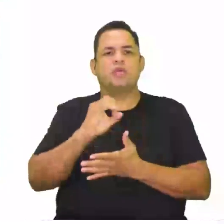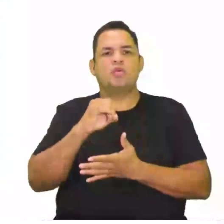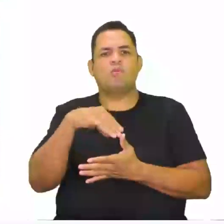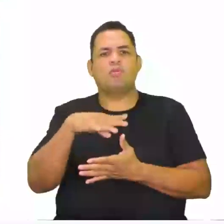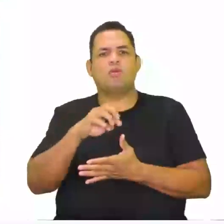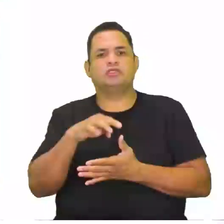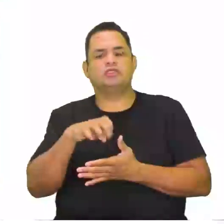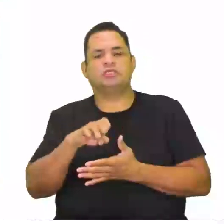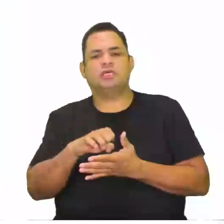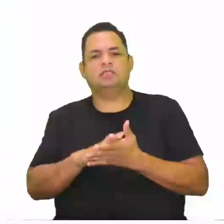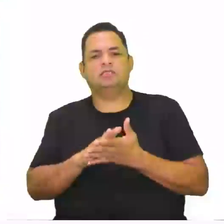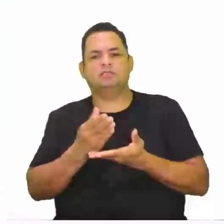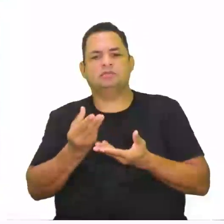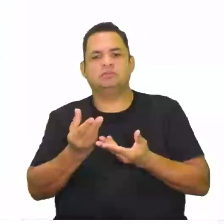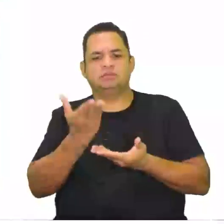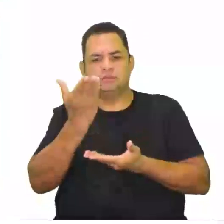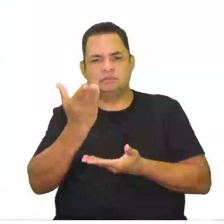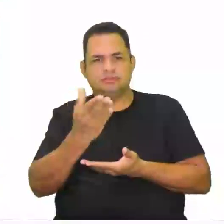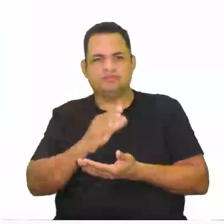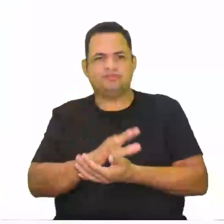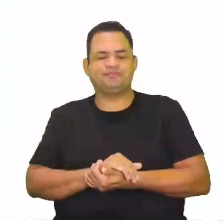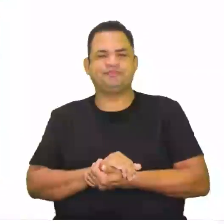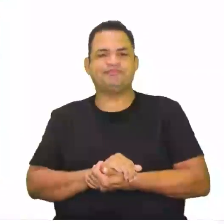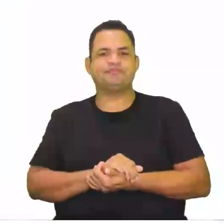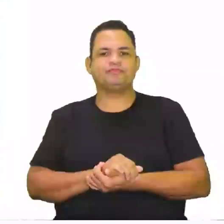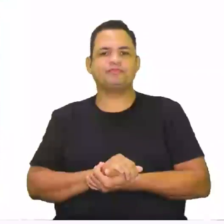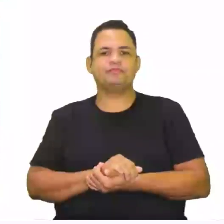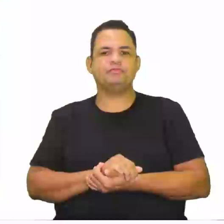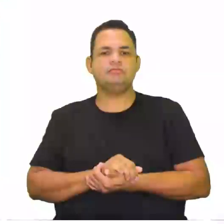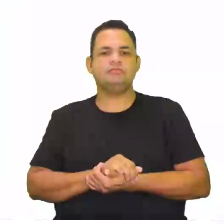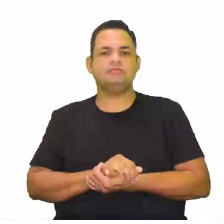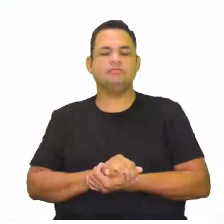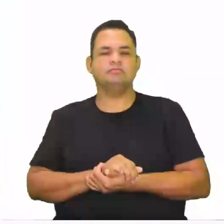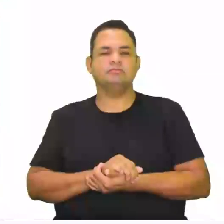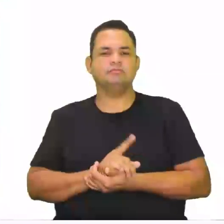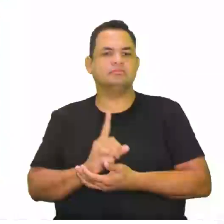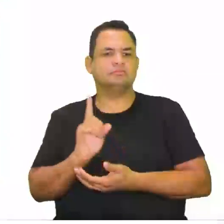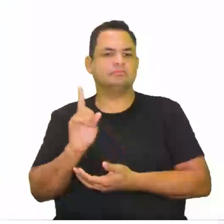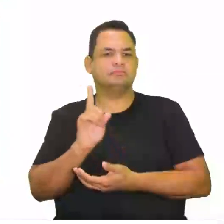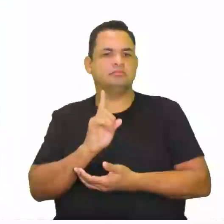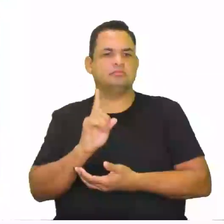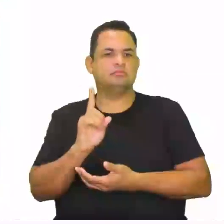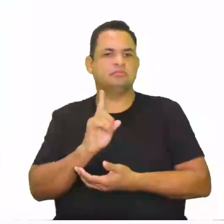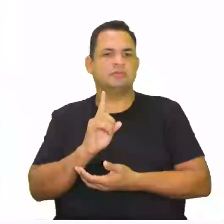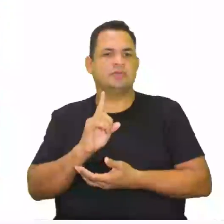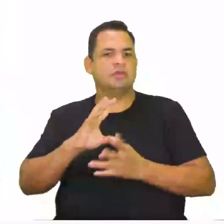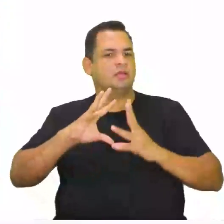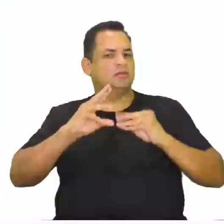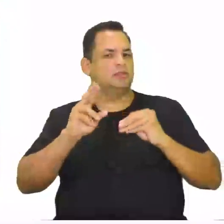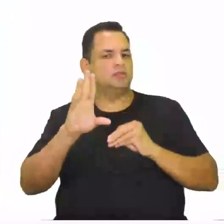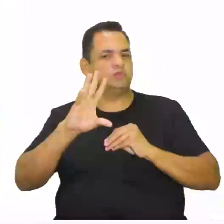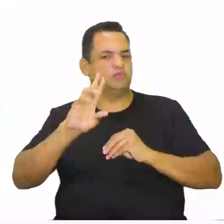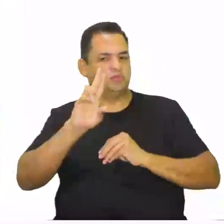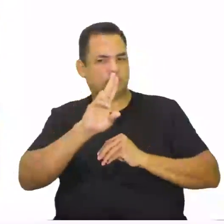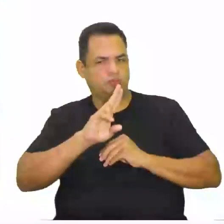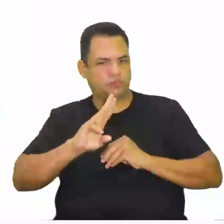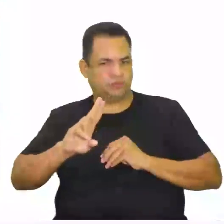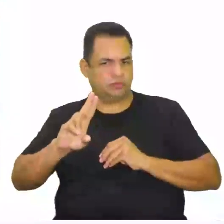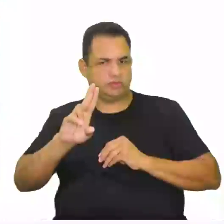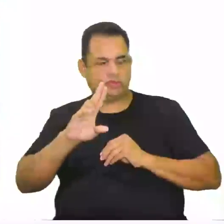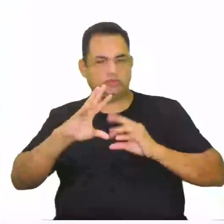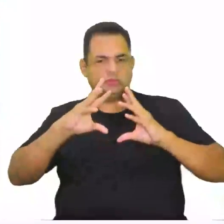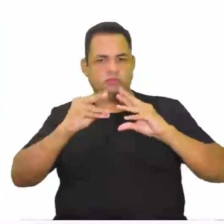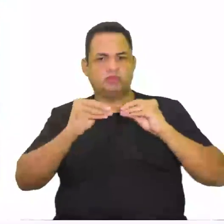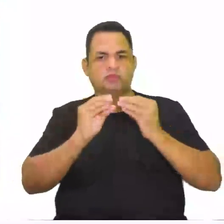compostagem. Aqui é bem interessante a compostagem, lógico que aqui não é utilizado todo tipo de lixo, nós temos aqui